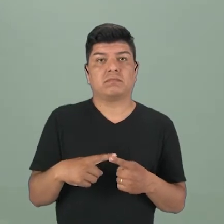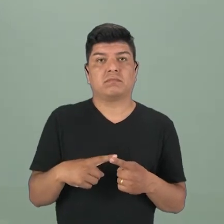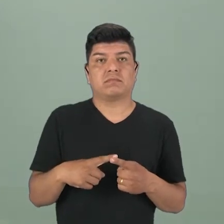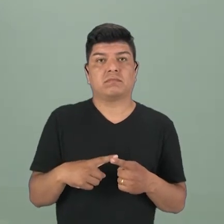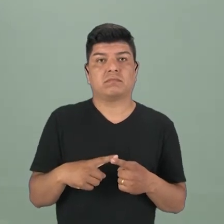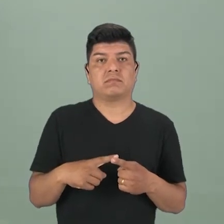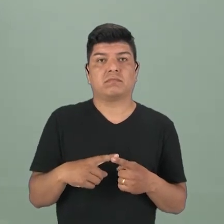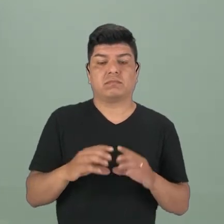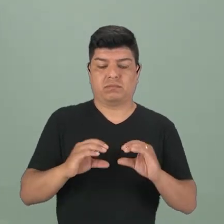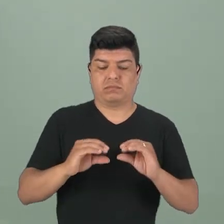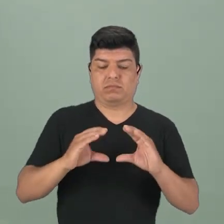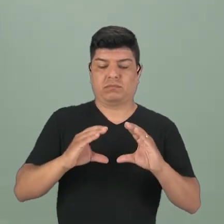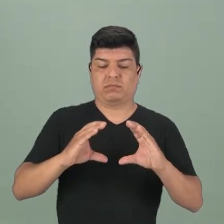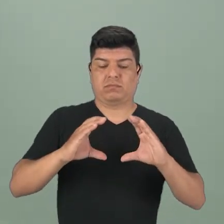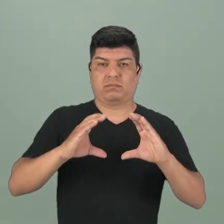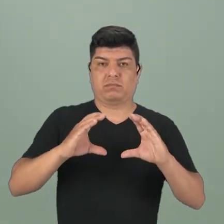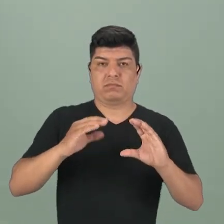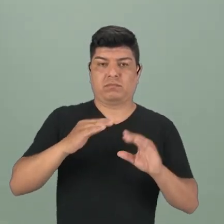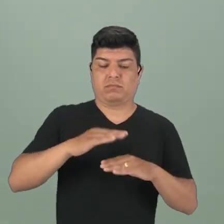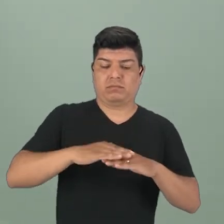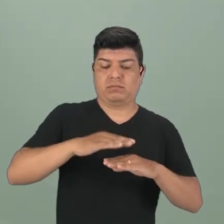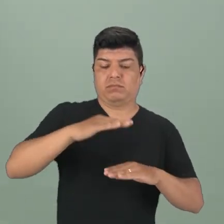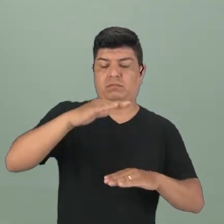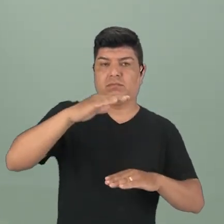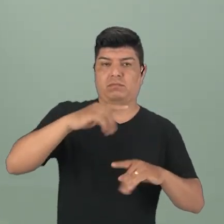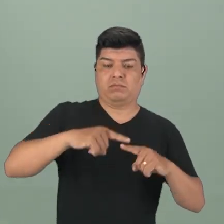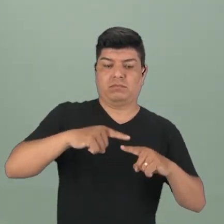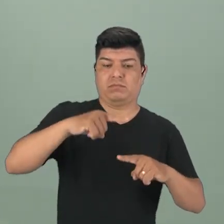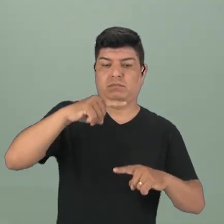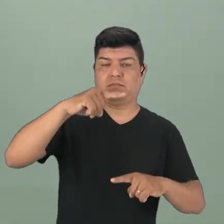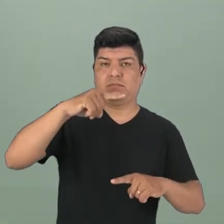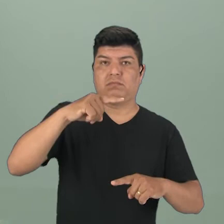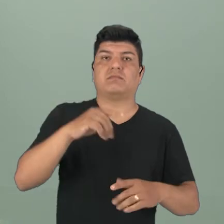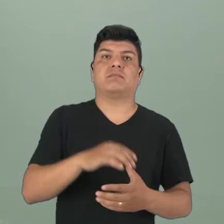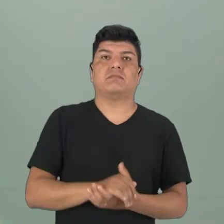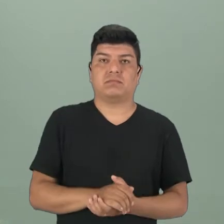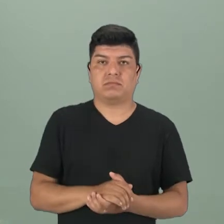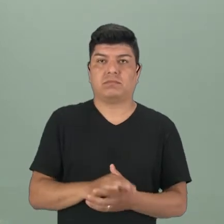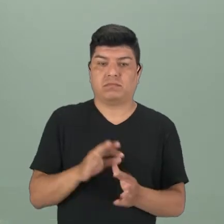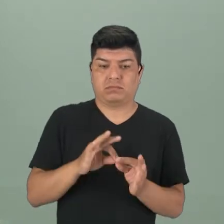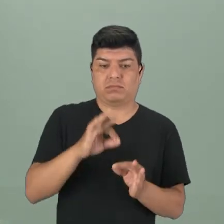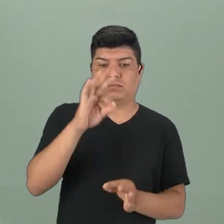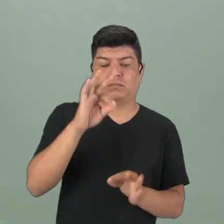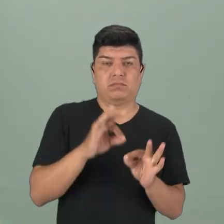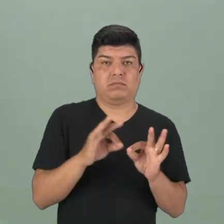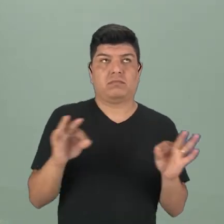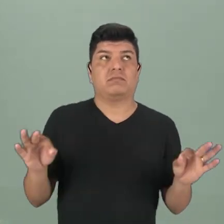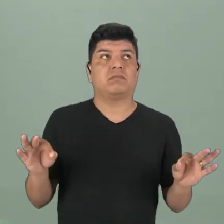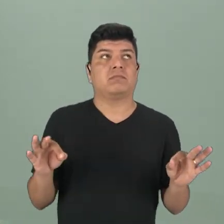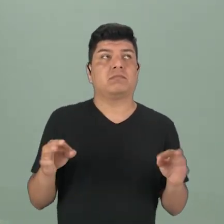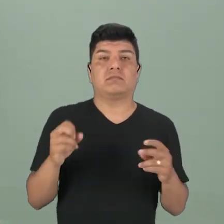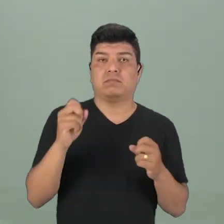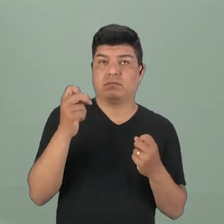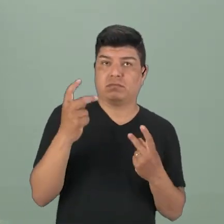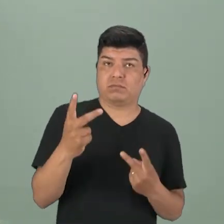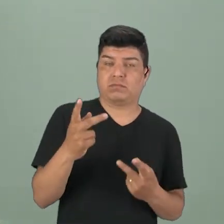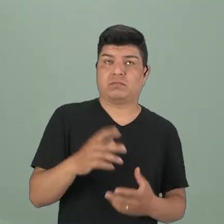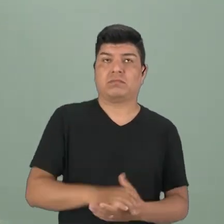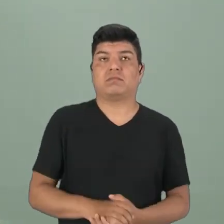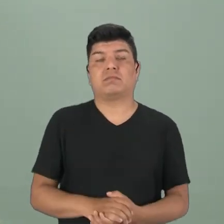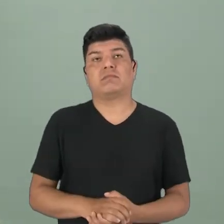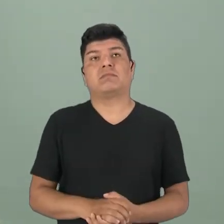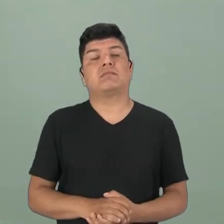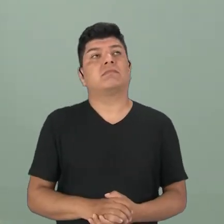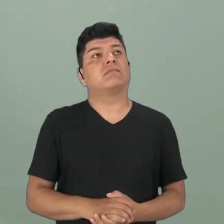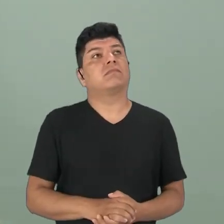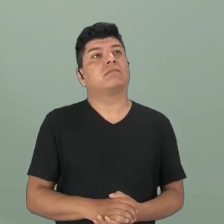espessura do livro. É diferente da largura aqui, ó. Isso eu tô medindo a largura, tá? Então, vamos